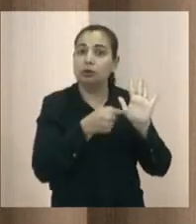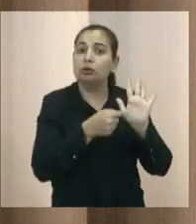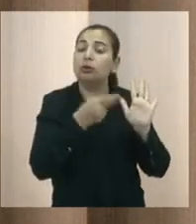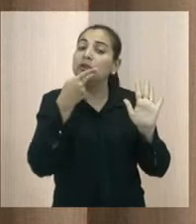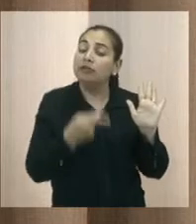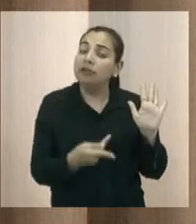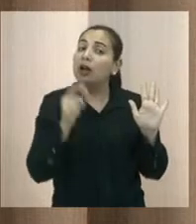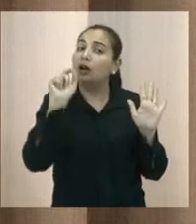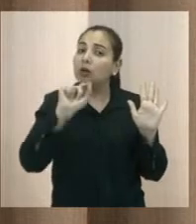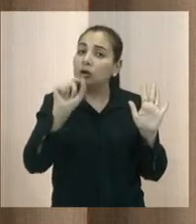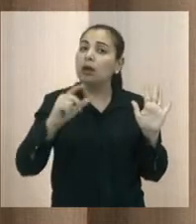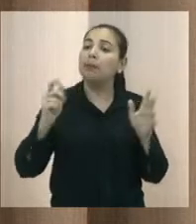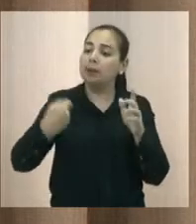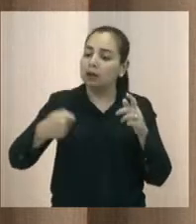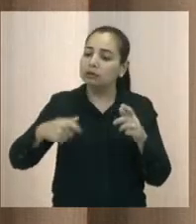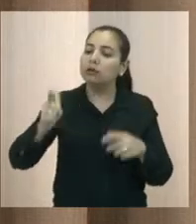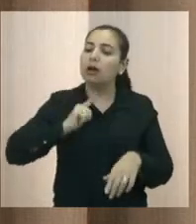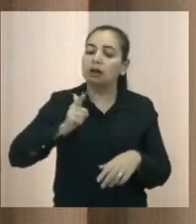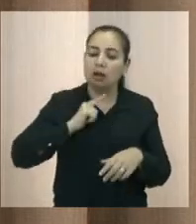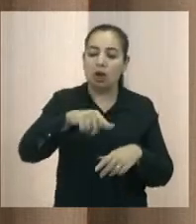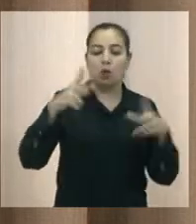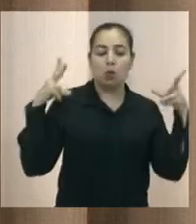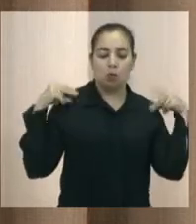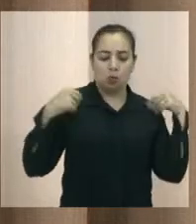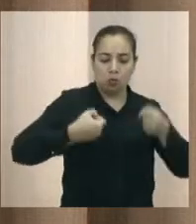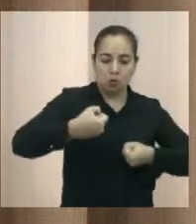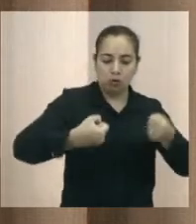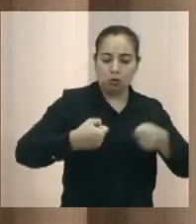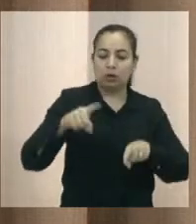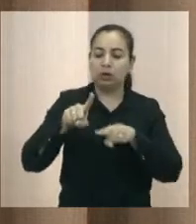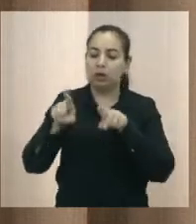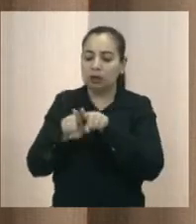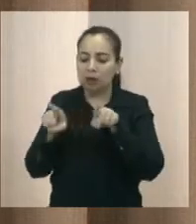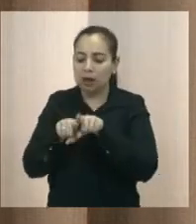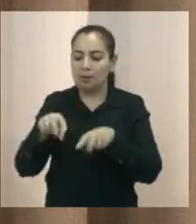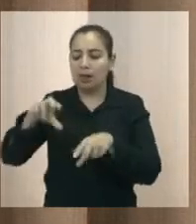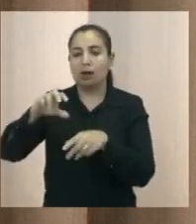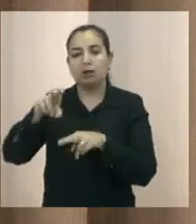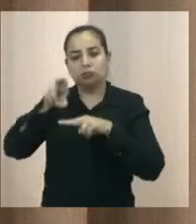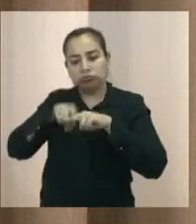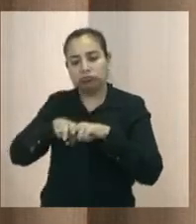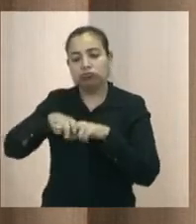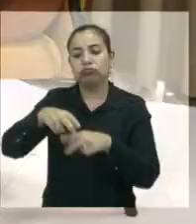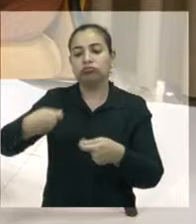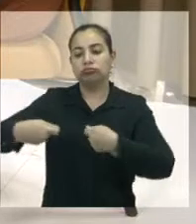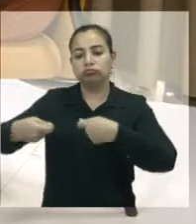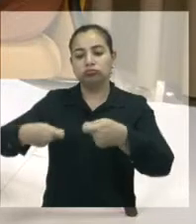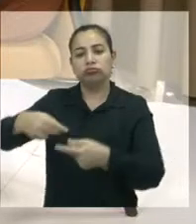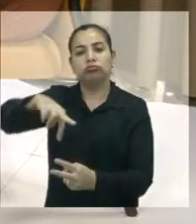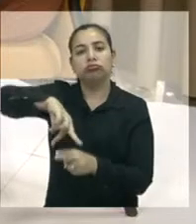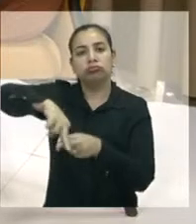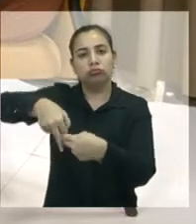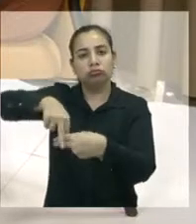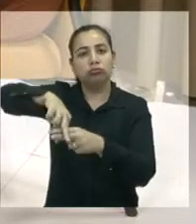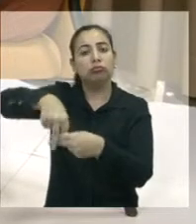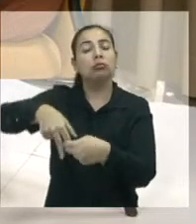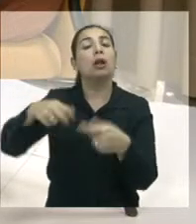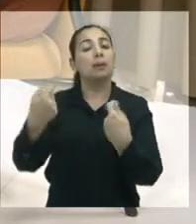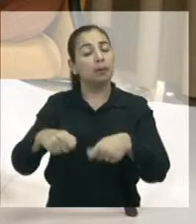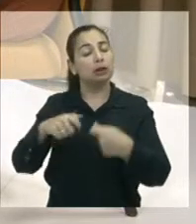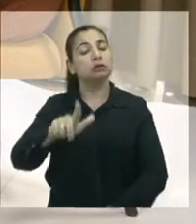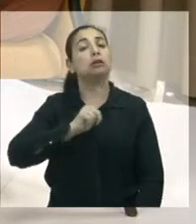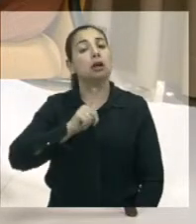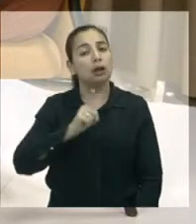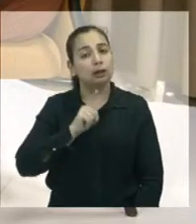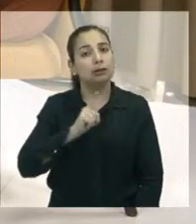braços cruzados. Então, depois de a gente tentar dialogar na esfera do Executivo não dar resultado, a gente procura as instituições que são essenciais